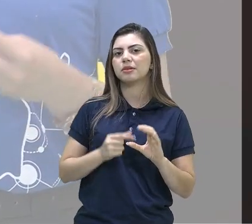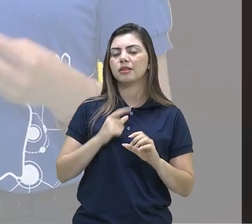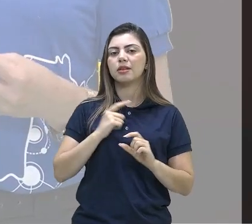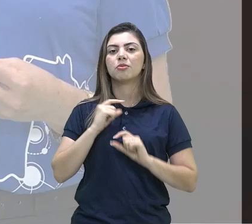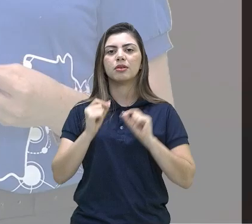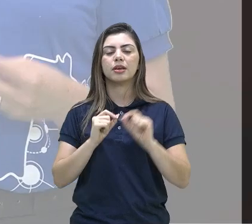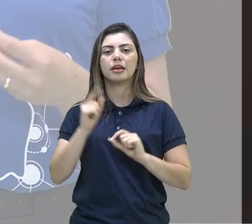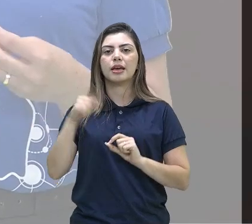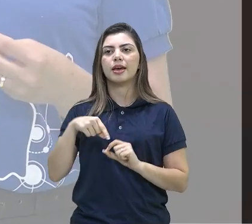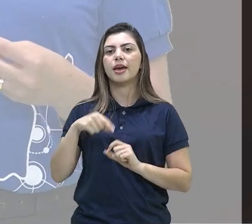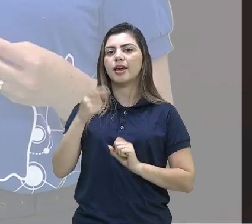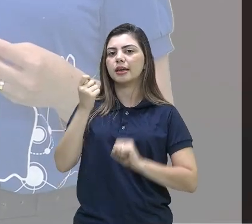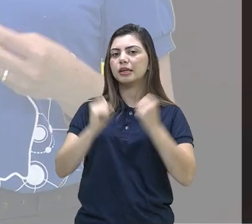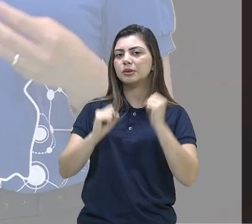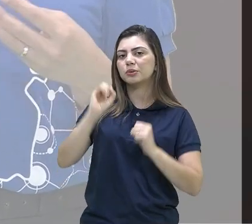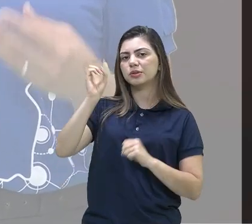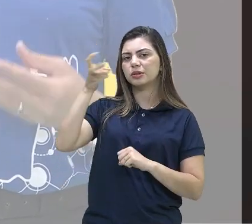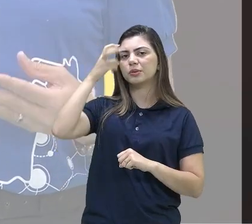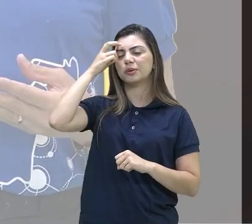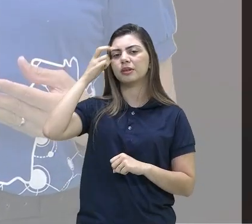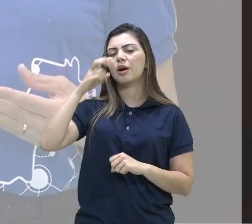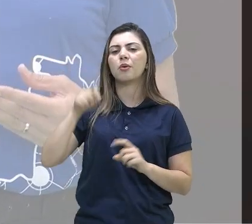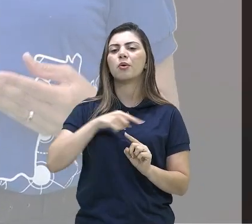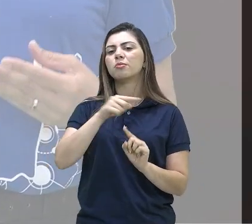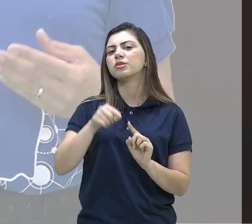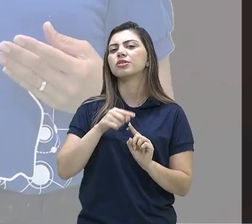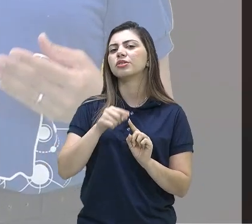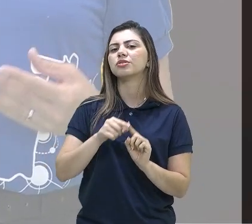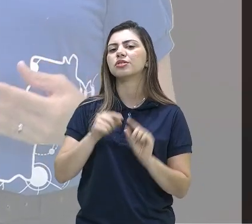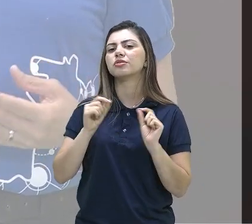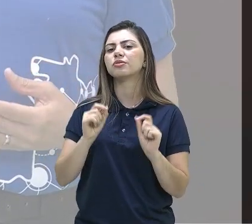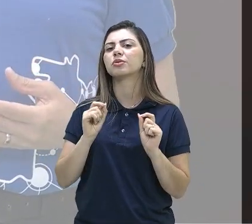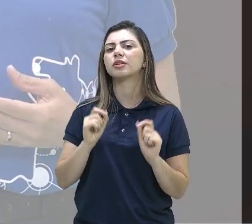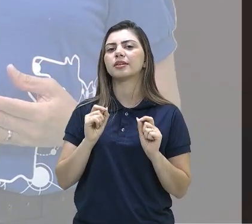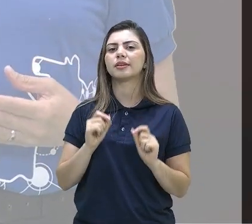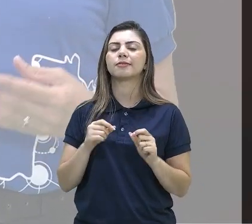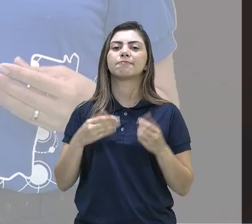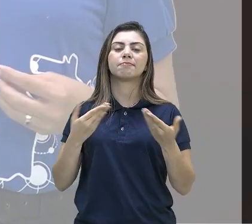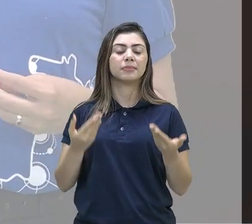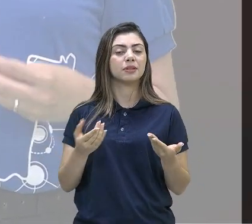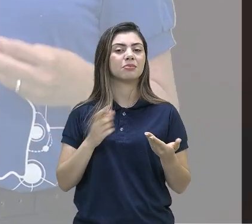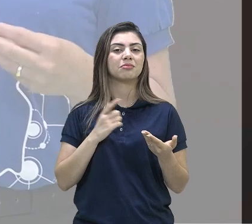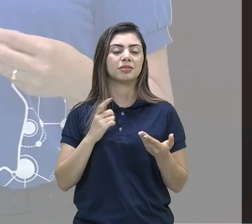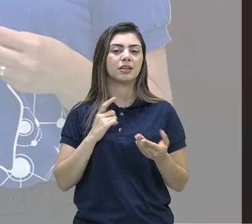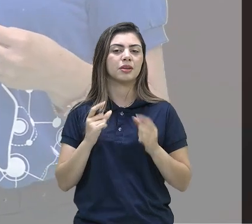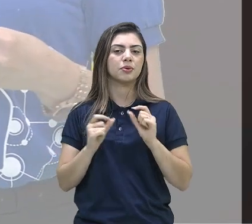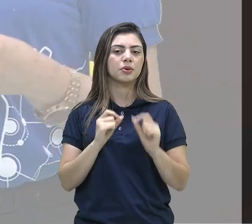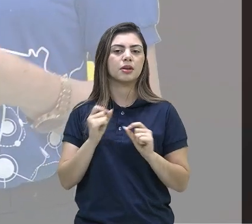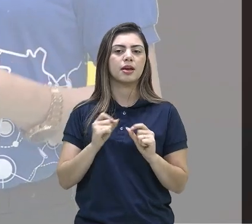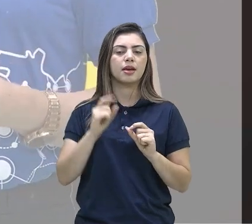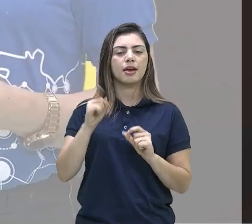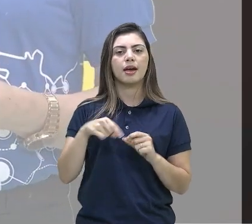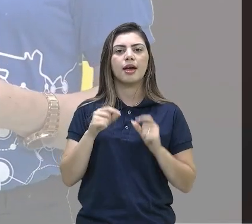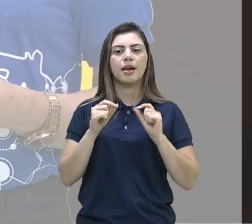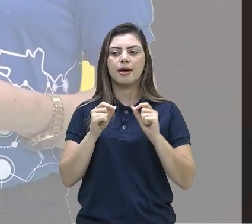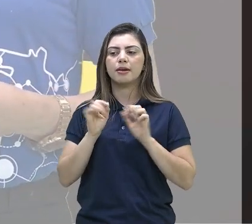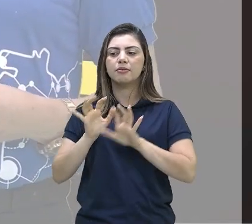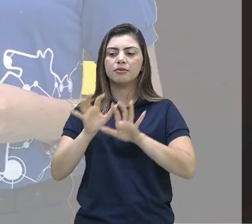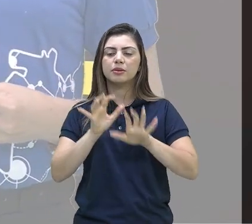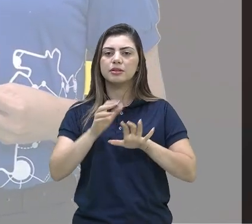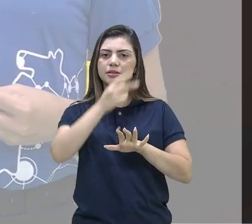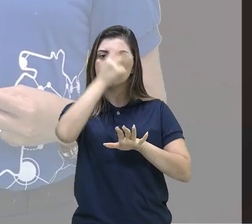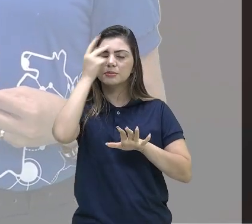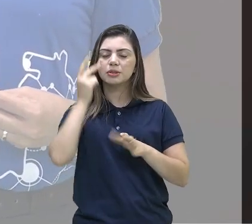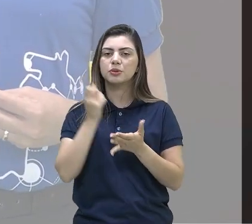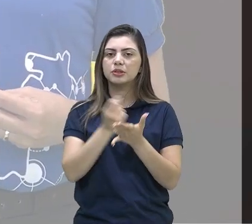cultural, que tem como efeito, como consequência, uma homogeneização